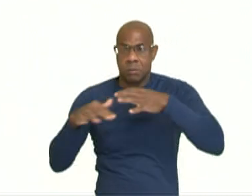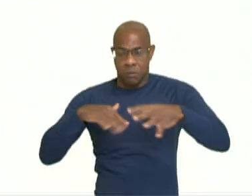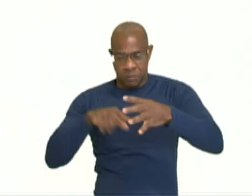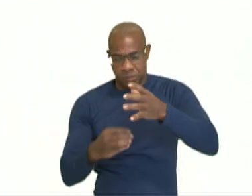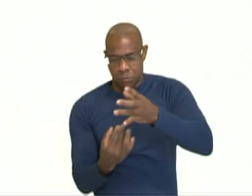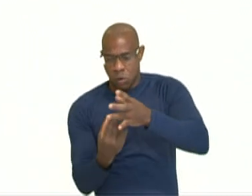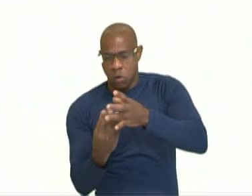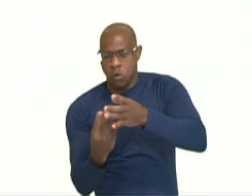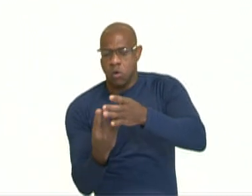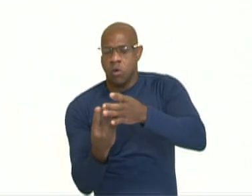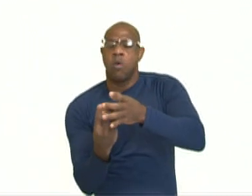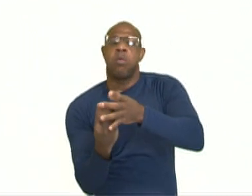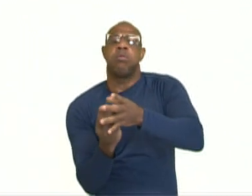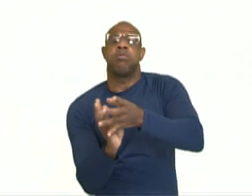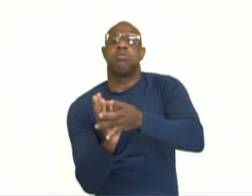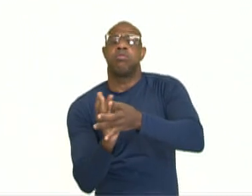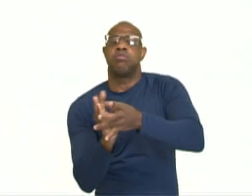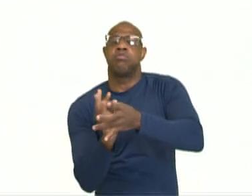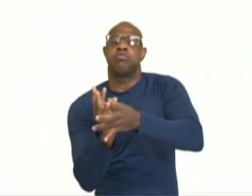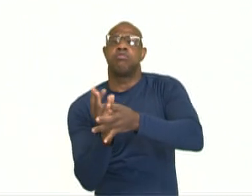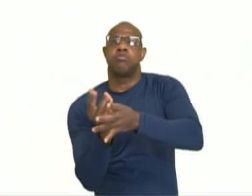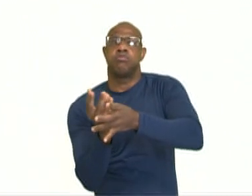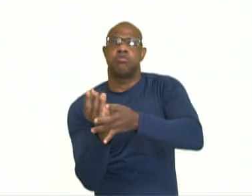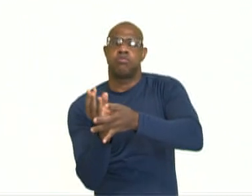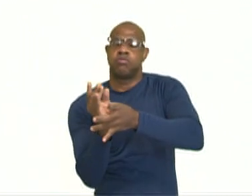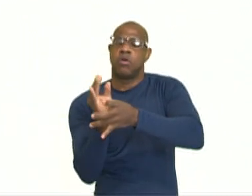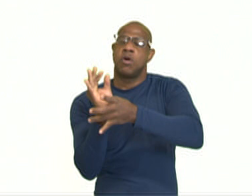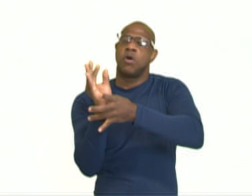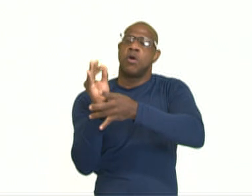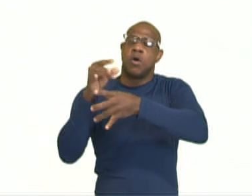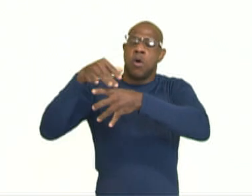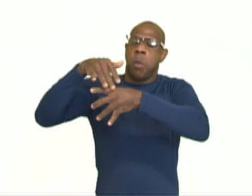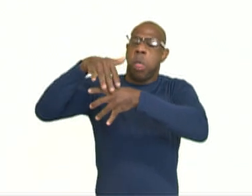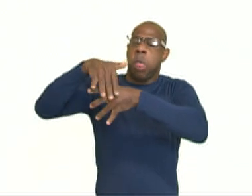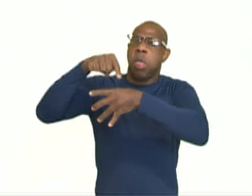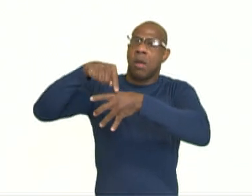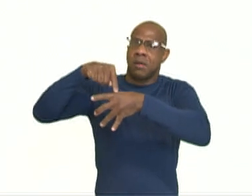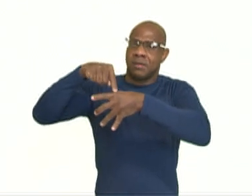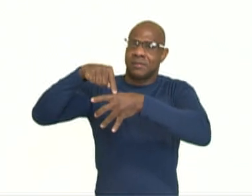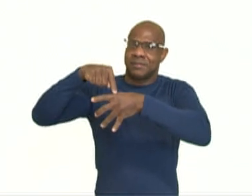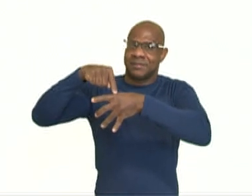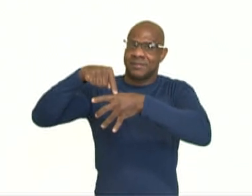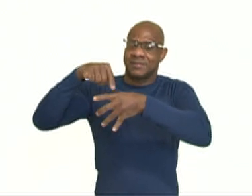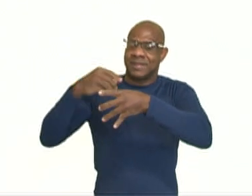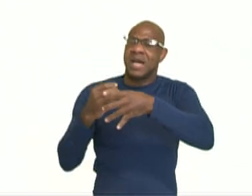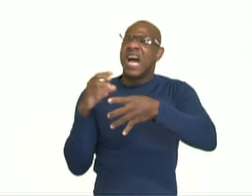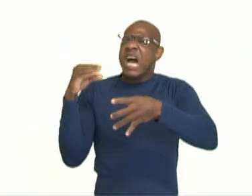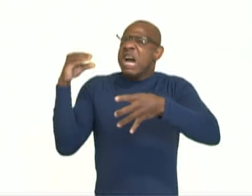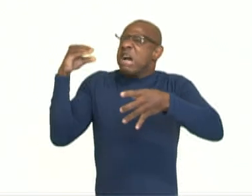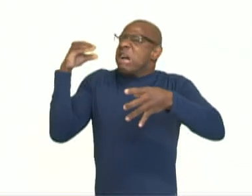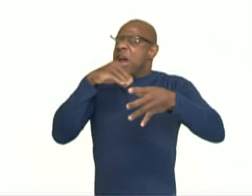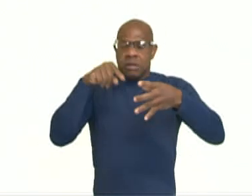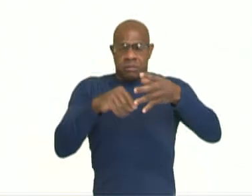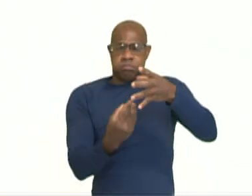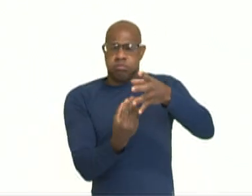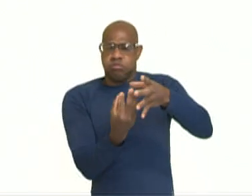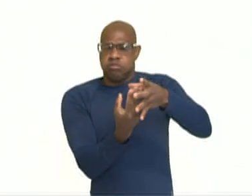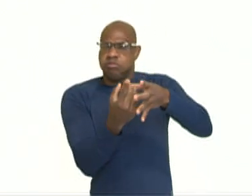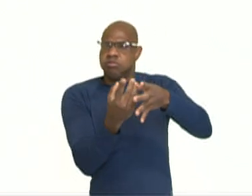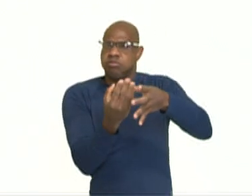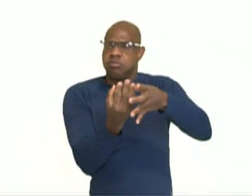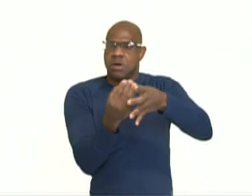expele esta lava entra na superfície. Com a diminuição da temperatura a qual ela é exposta, ela